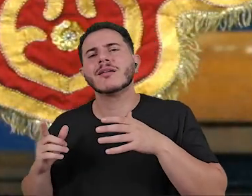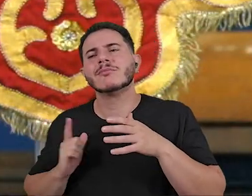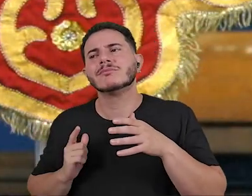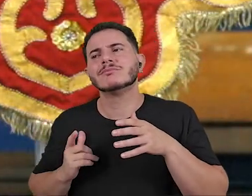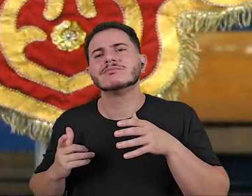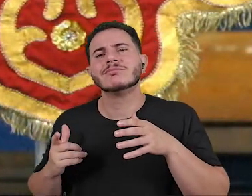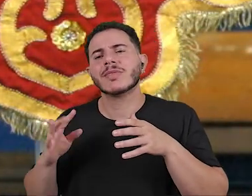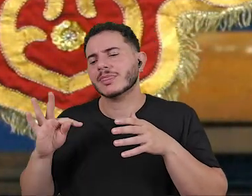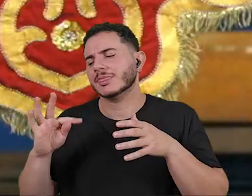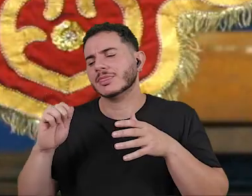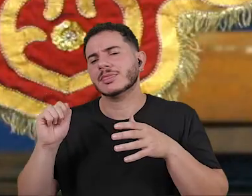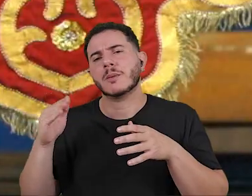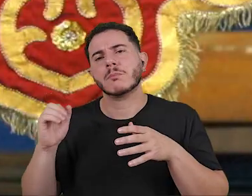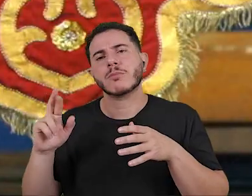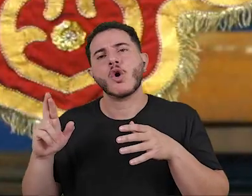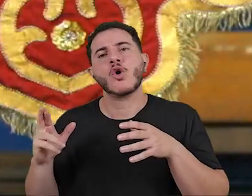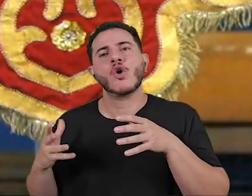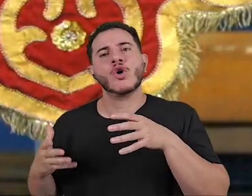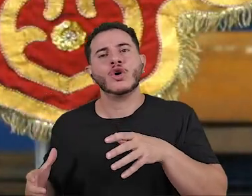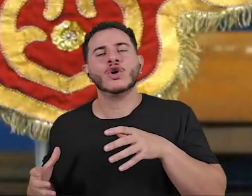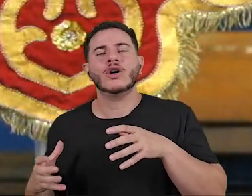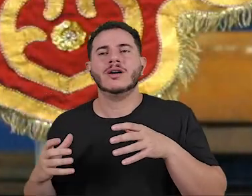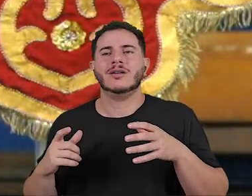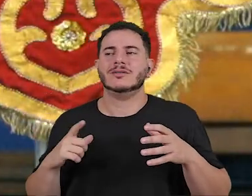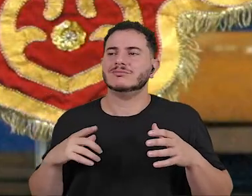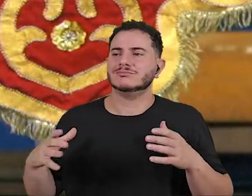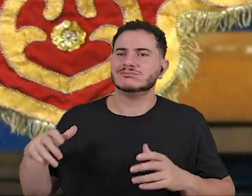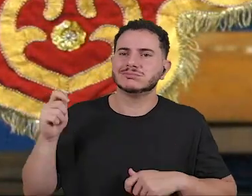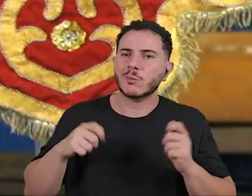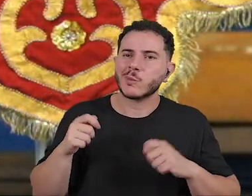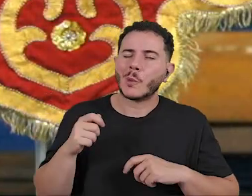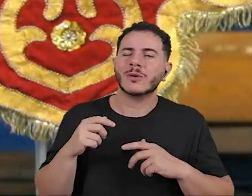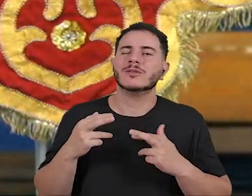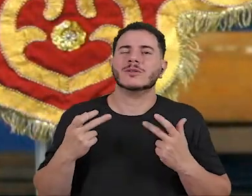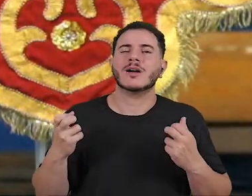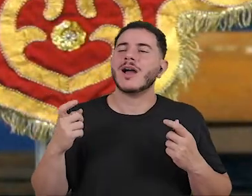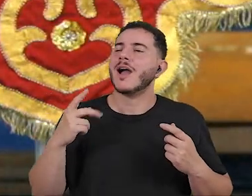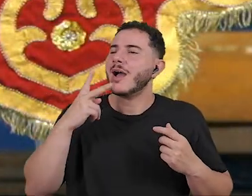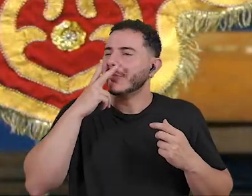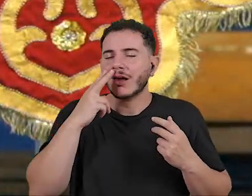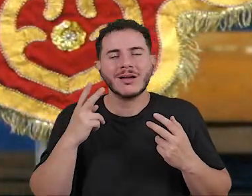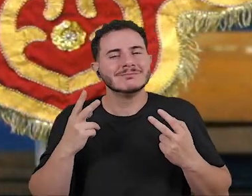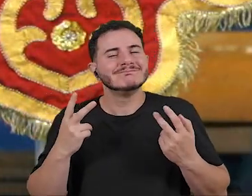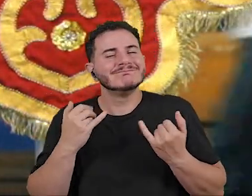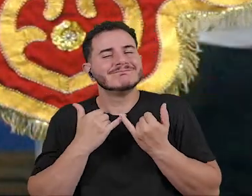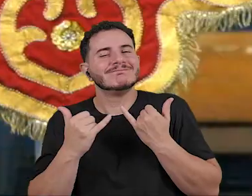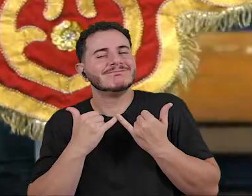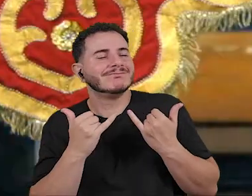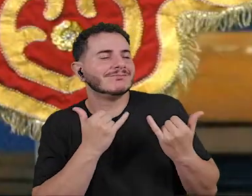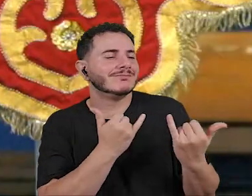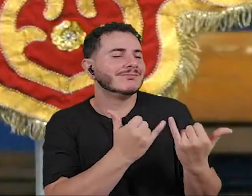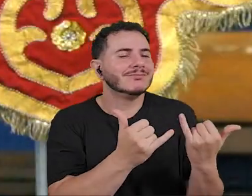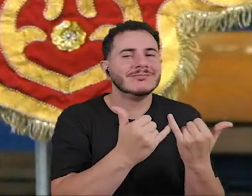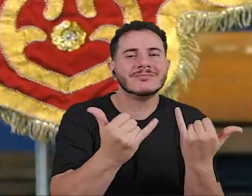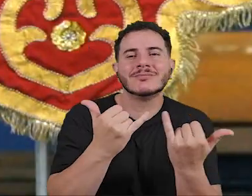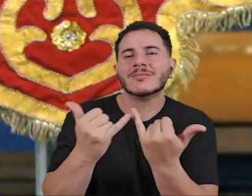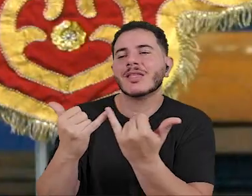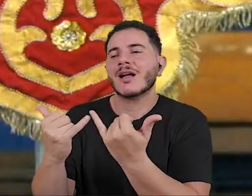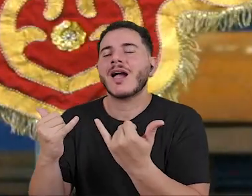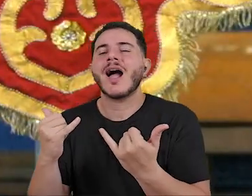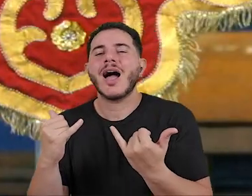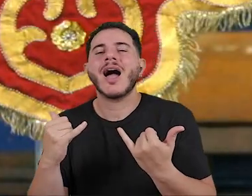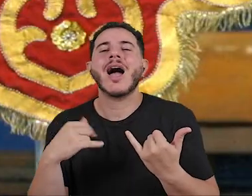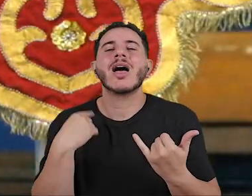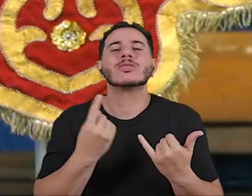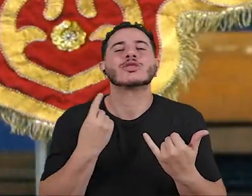a gente vai começando a trazer, por semelhança, dizer que esses maracatus que hoje existem, eles